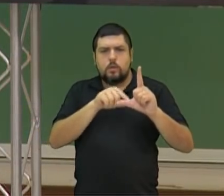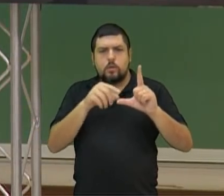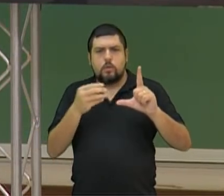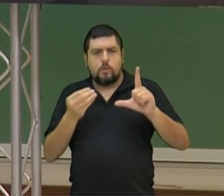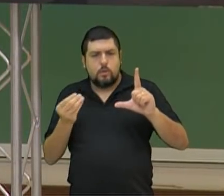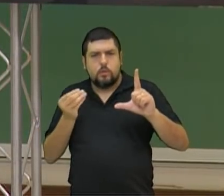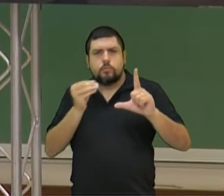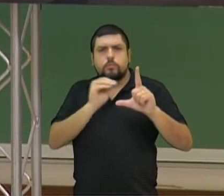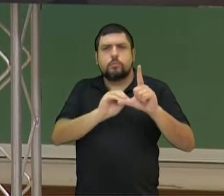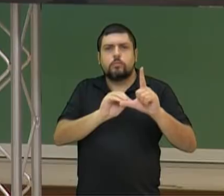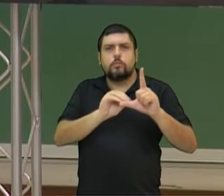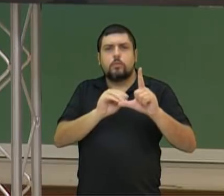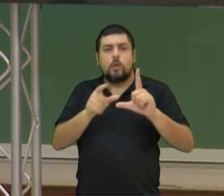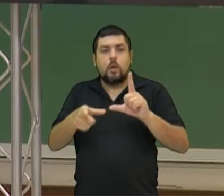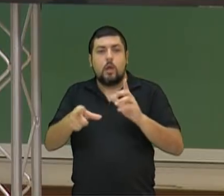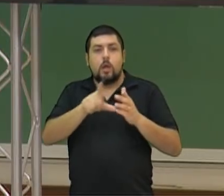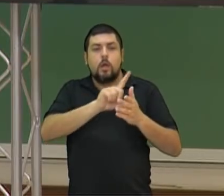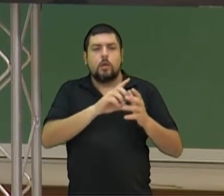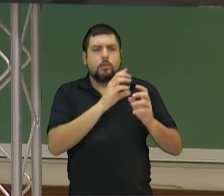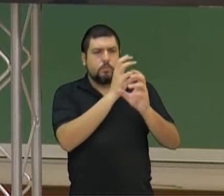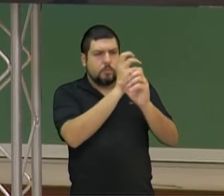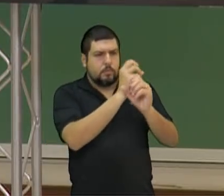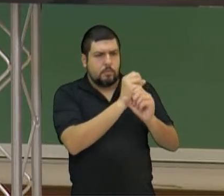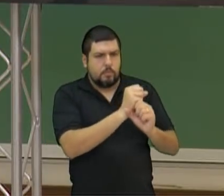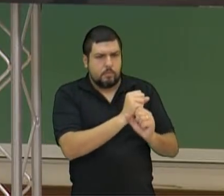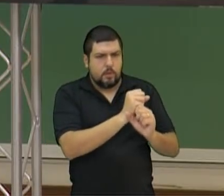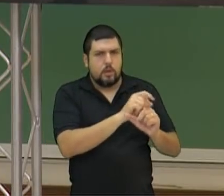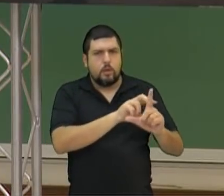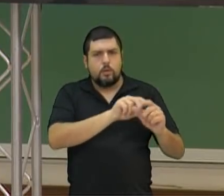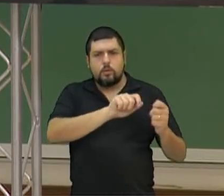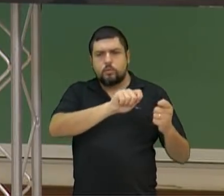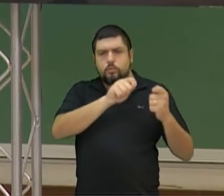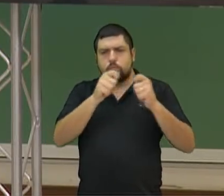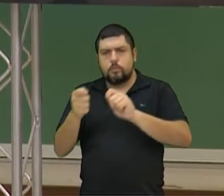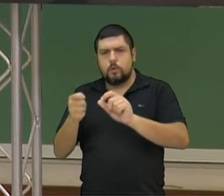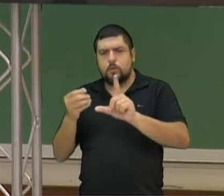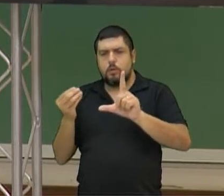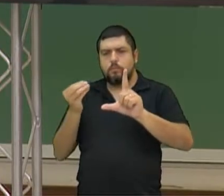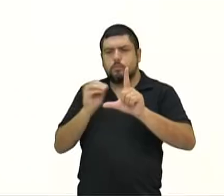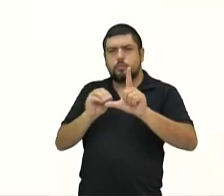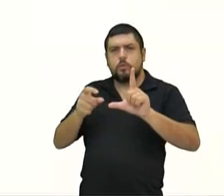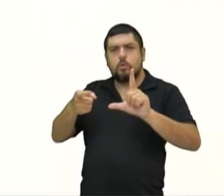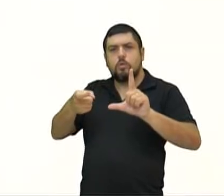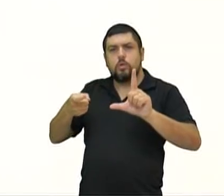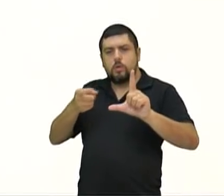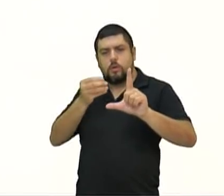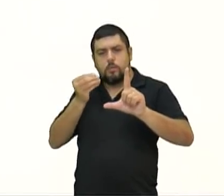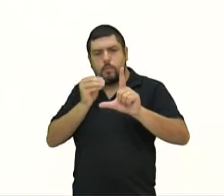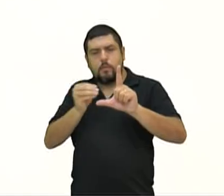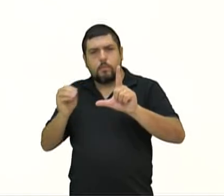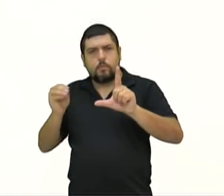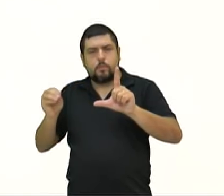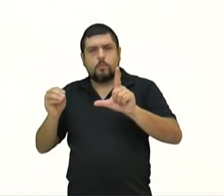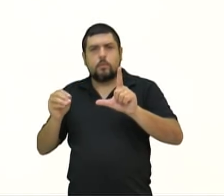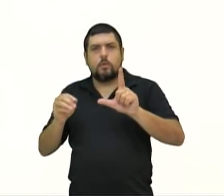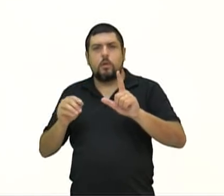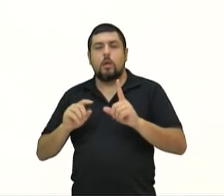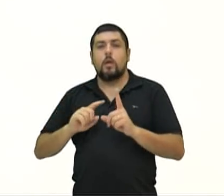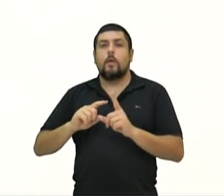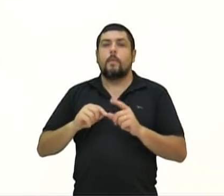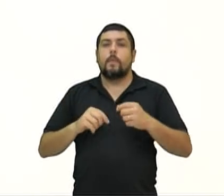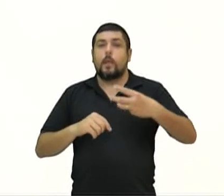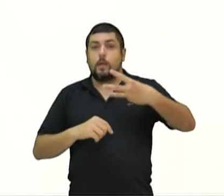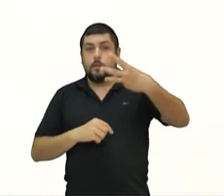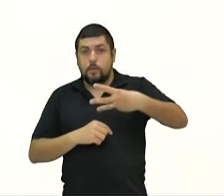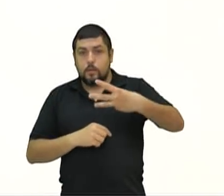foi encontrado no passo 1, tá? Por isso que eles são convenientes. E o terceiro passo vai ser o quê? Marcar os pontos